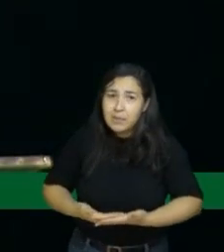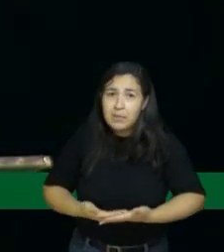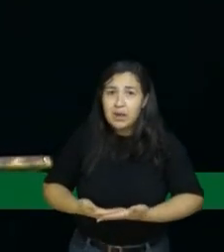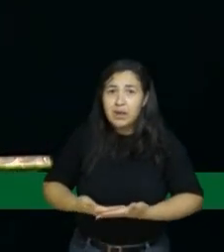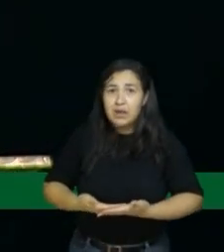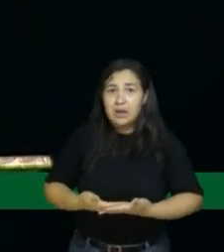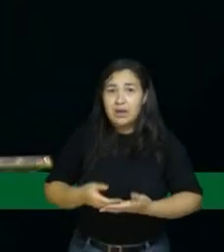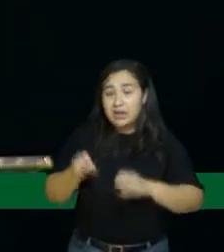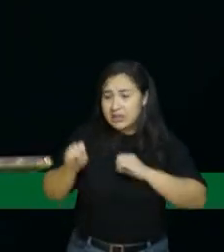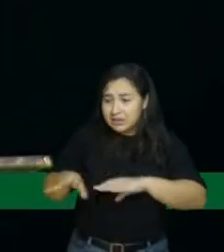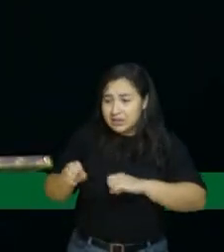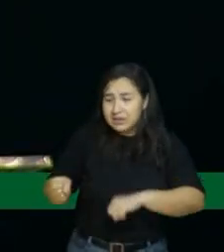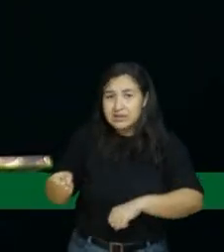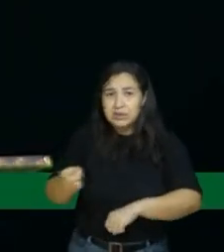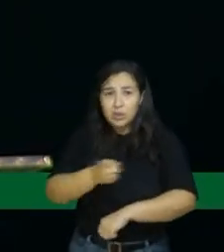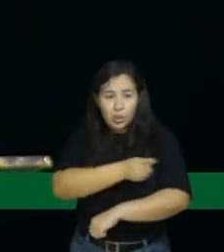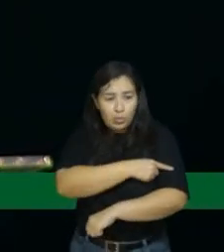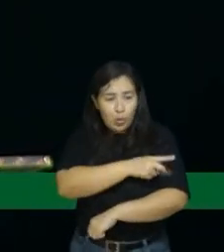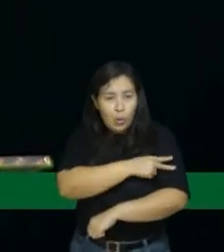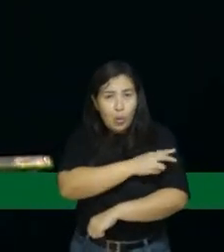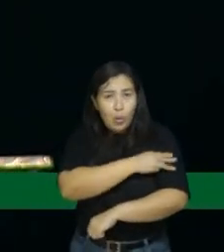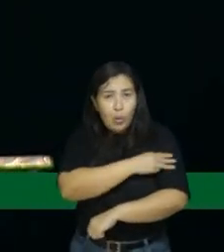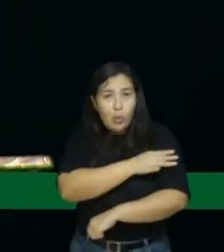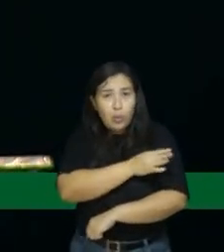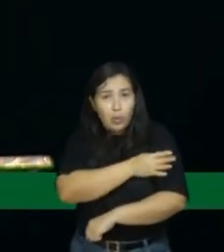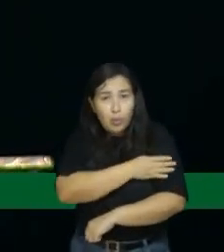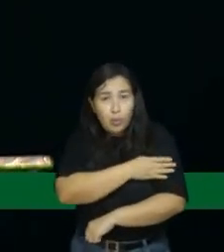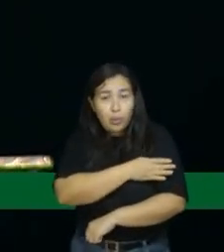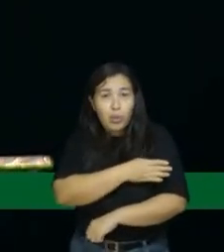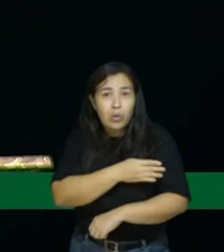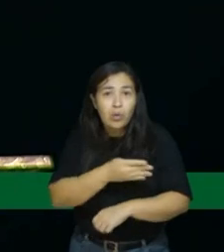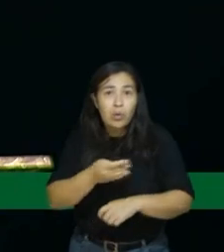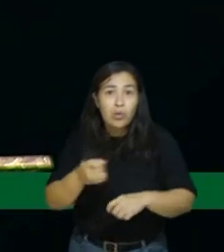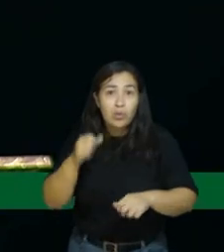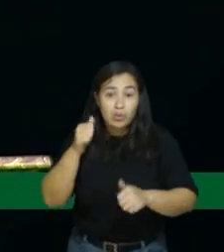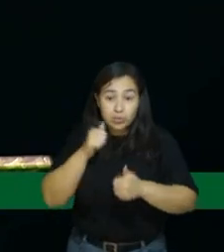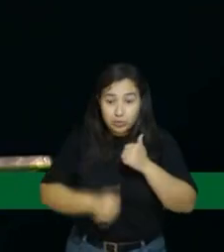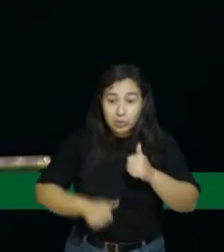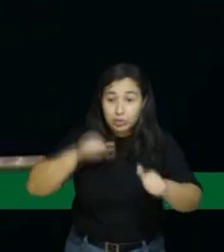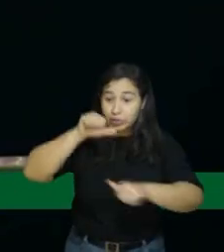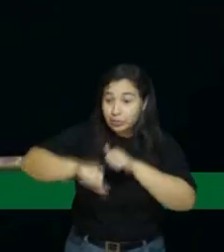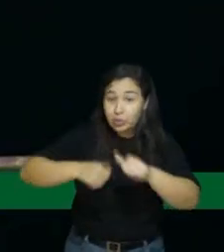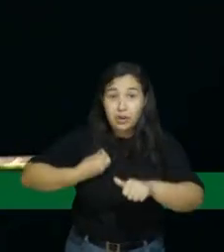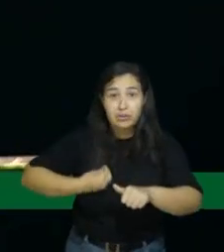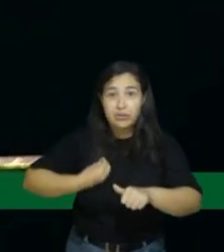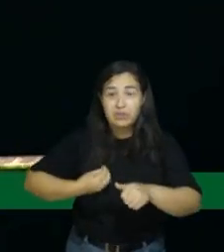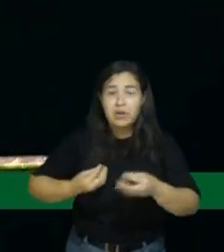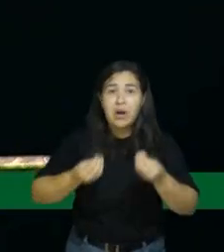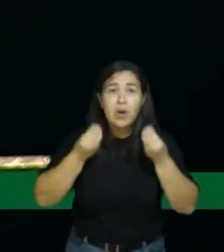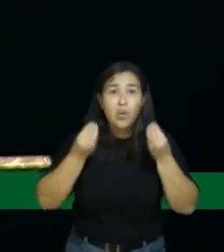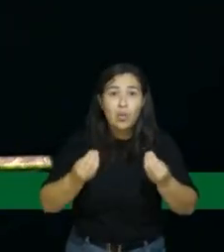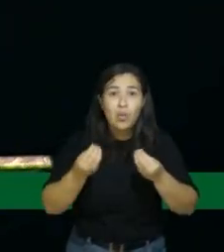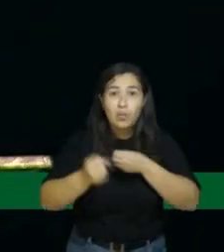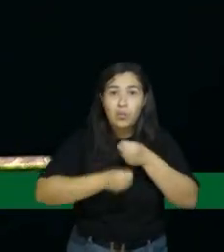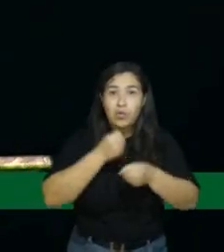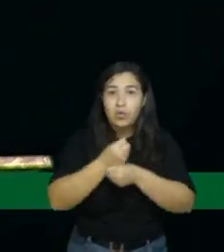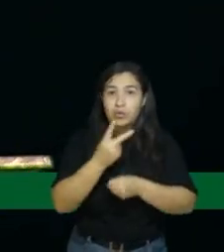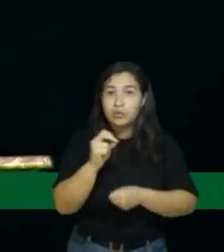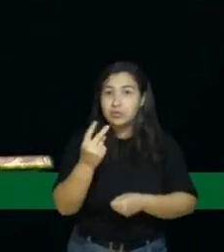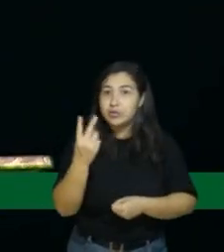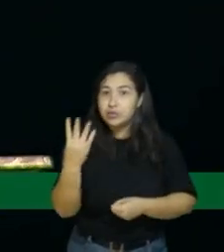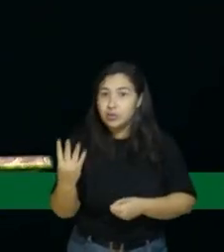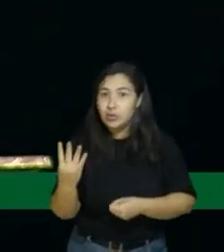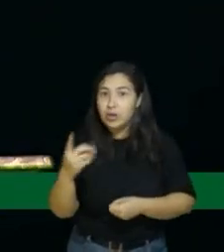Fundamental o esporte que transforma vidas é inadmissível que em 2024 nós tenhamos o esporte no